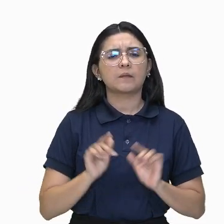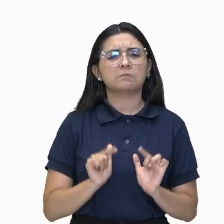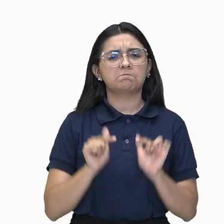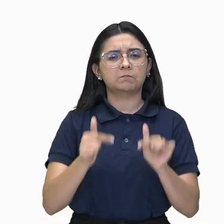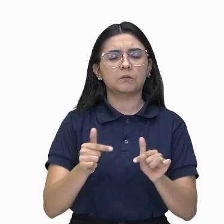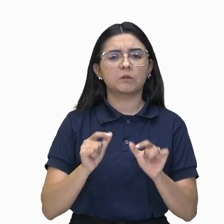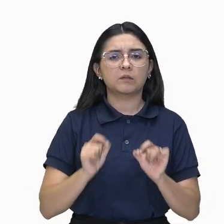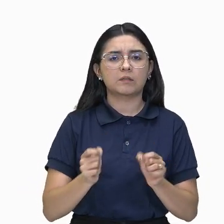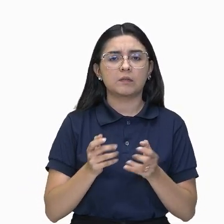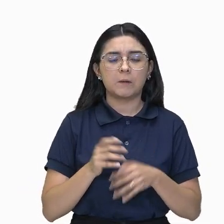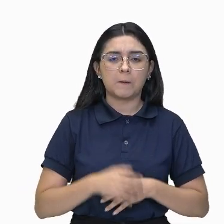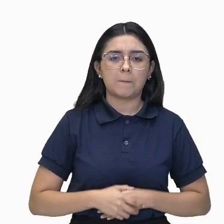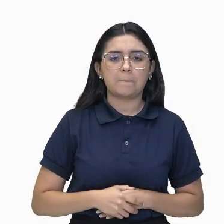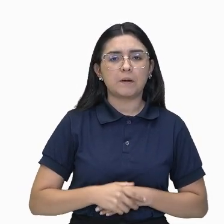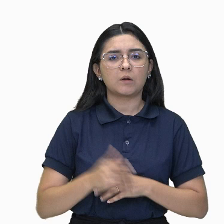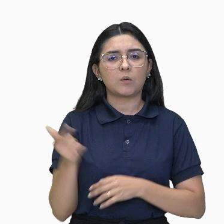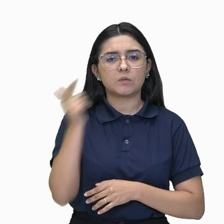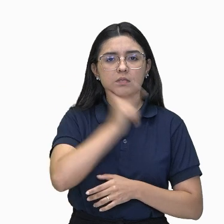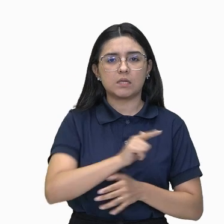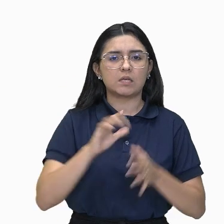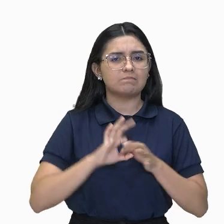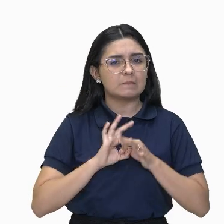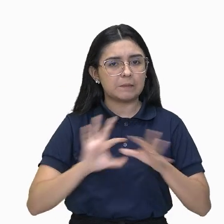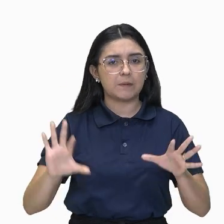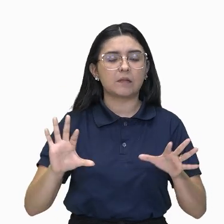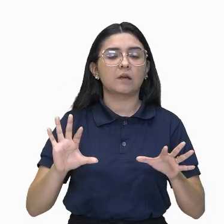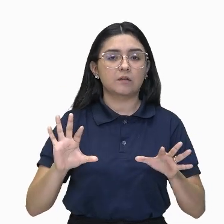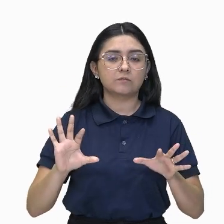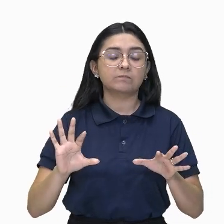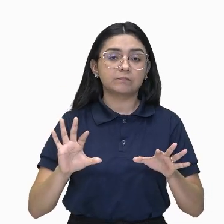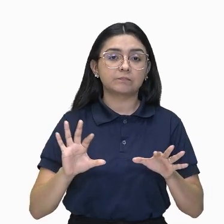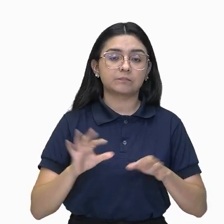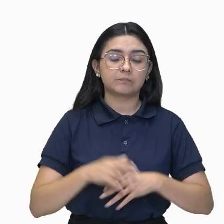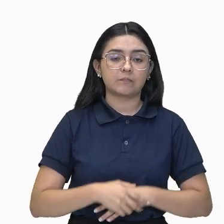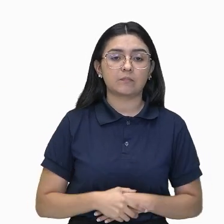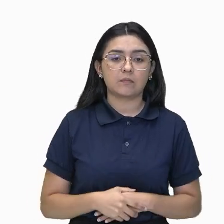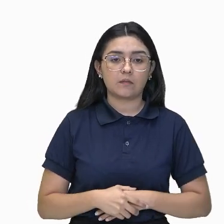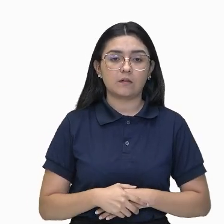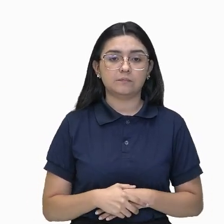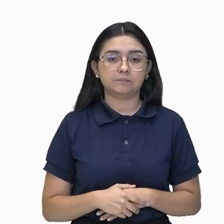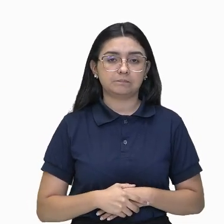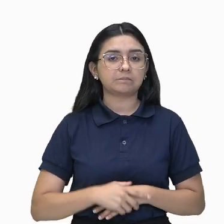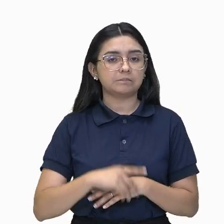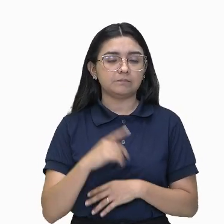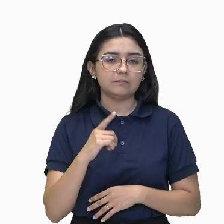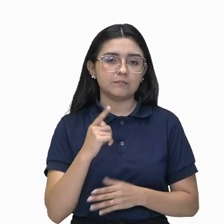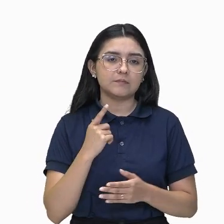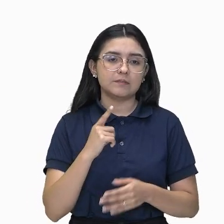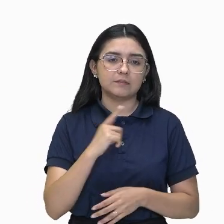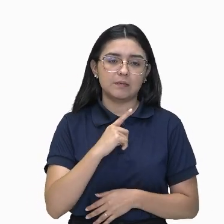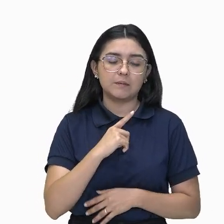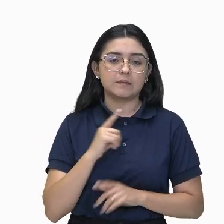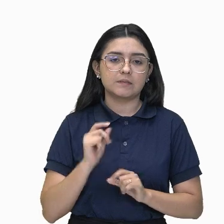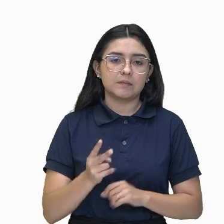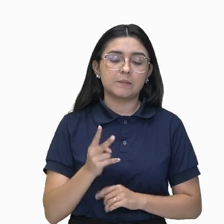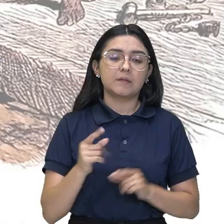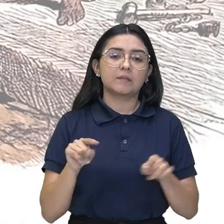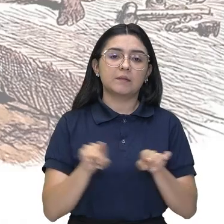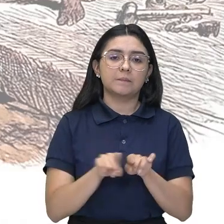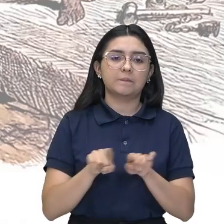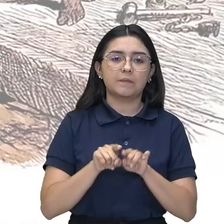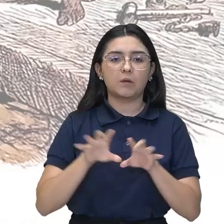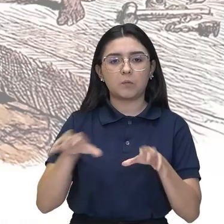pela libertação, ela está sempre presente e ela tem aí, primeiro, um grupo, né,